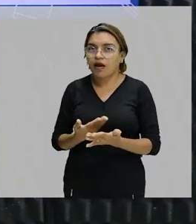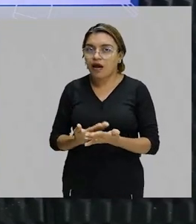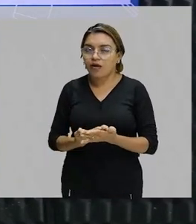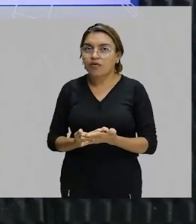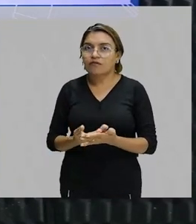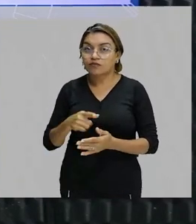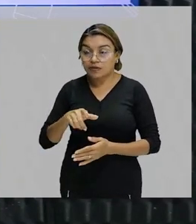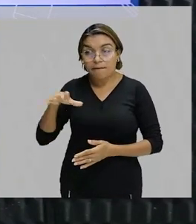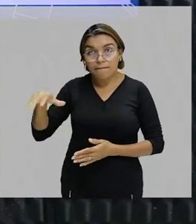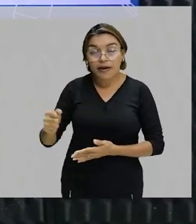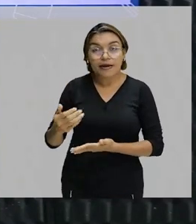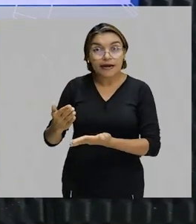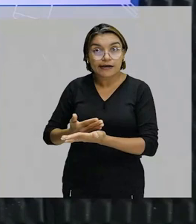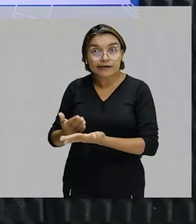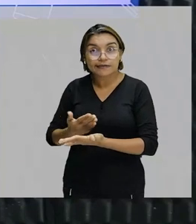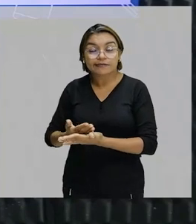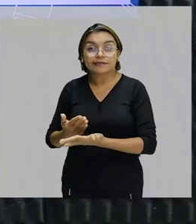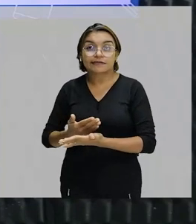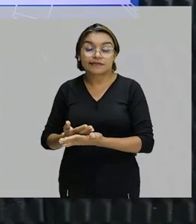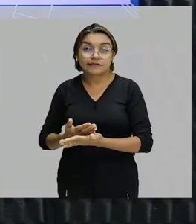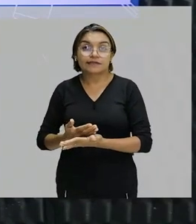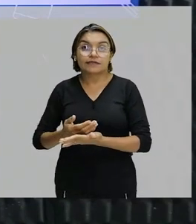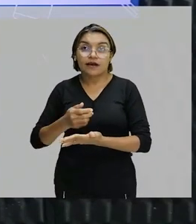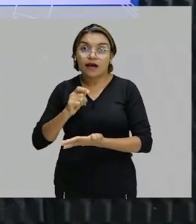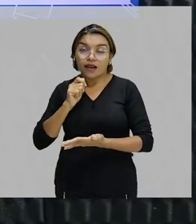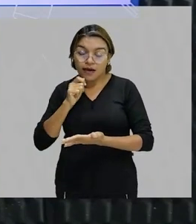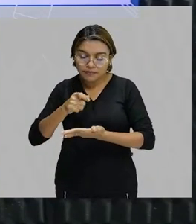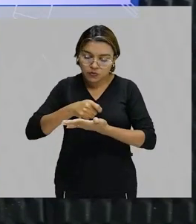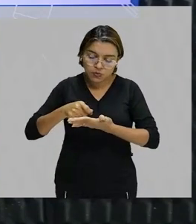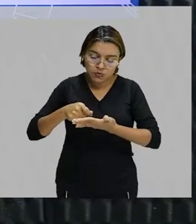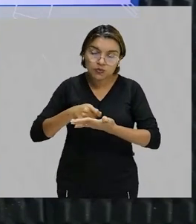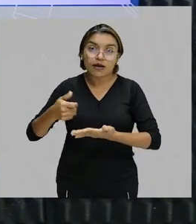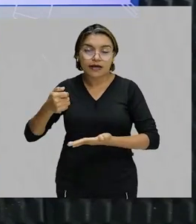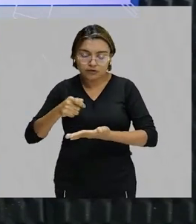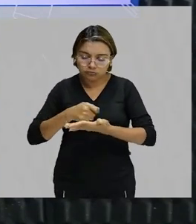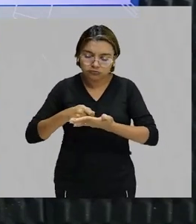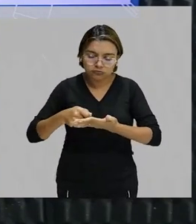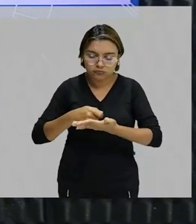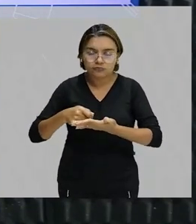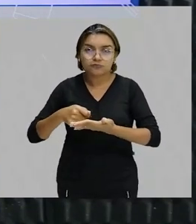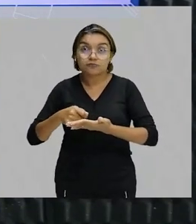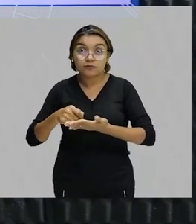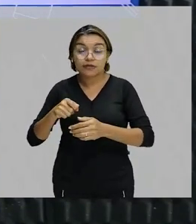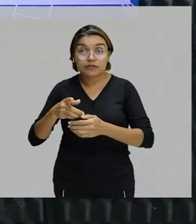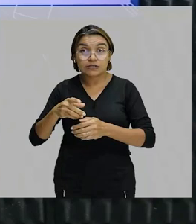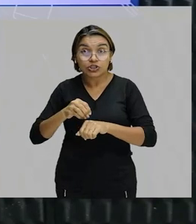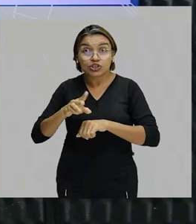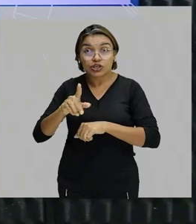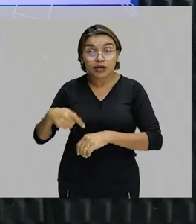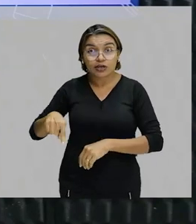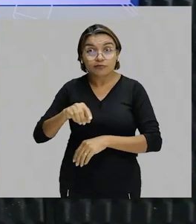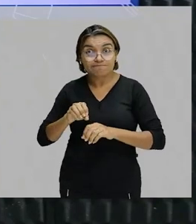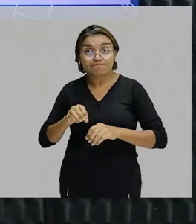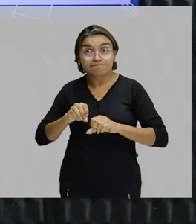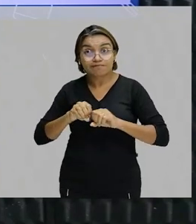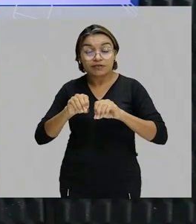caderno pega caneta pega lápis pega marca texto para você anotar e destacar as dicas valiosas que eu vou te